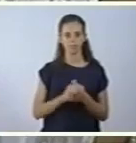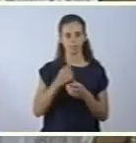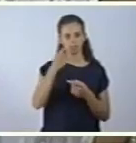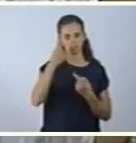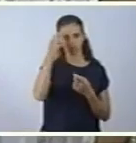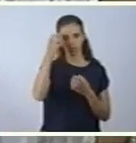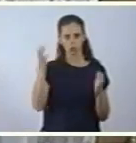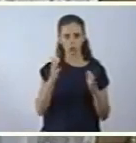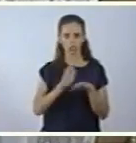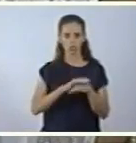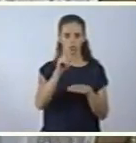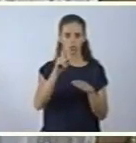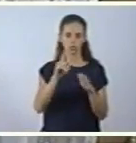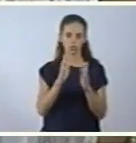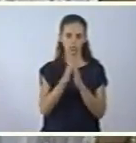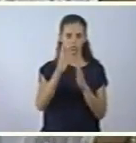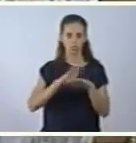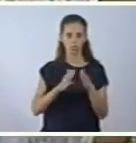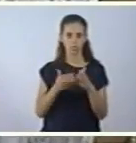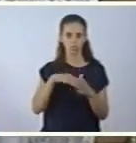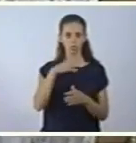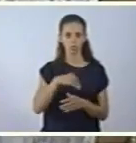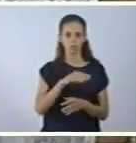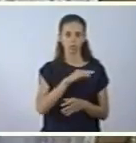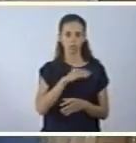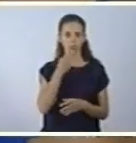Eis o Cordeiro de Deus que tira o pecado do mundo.